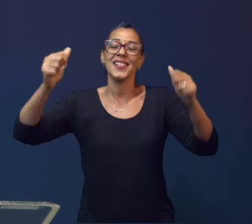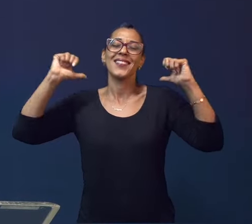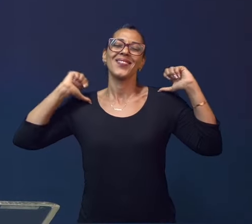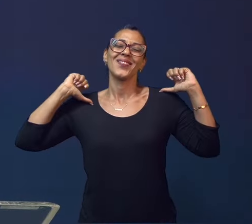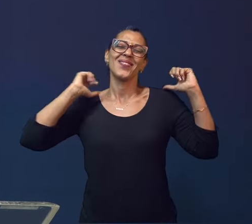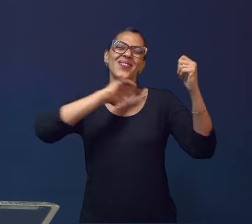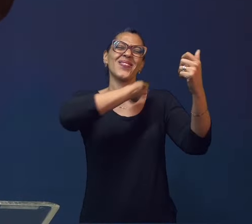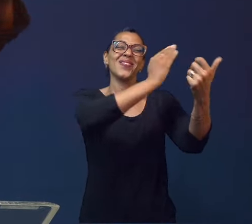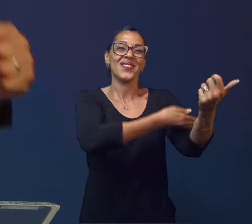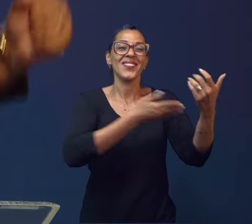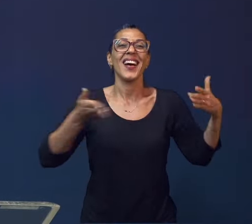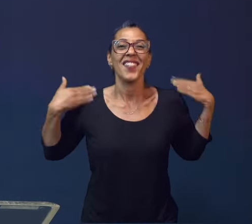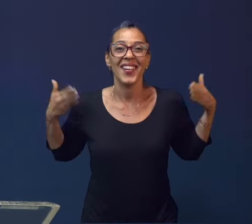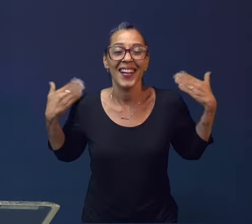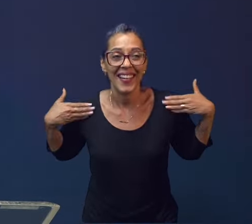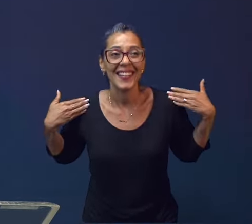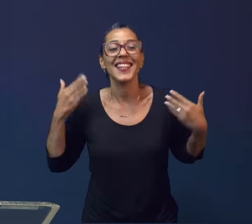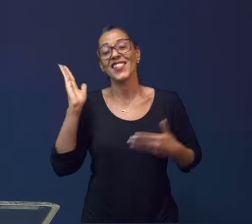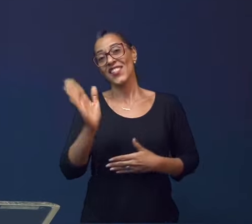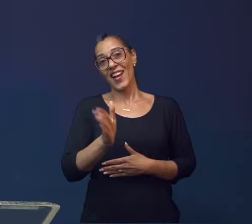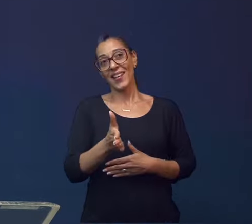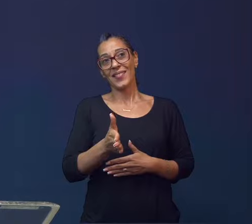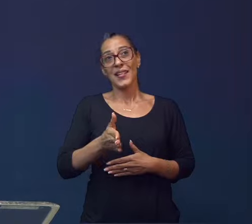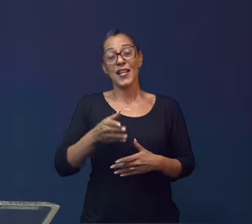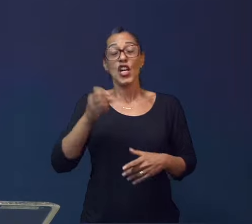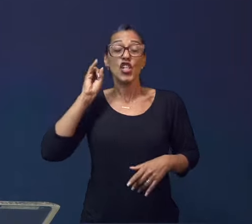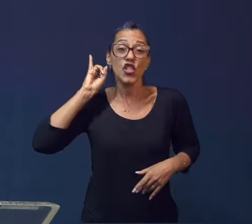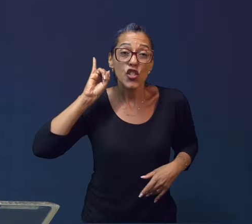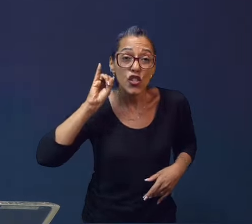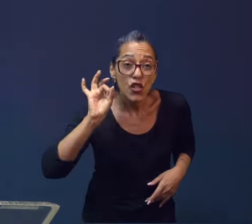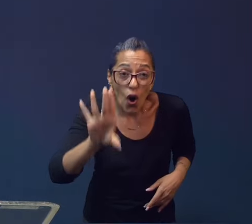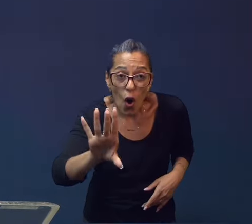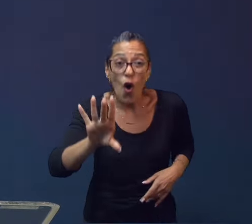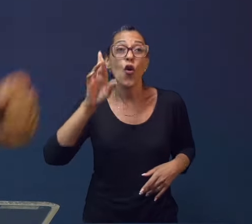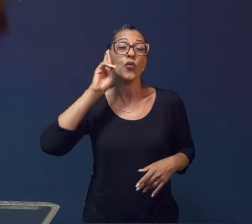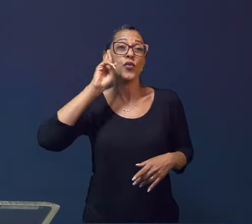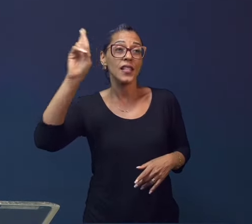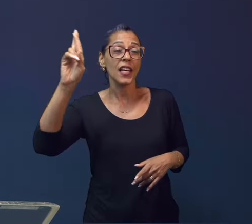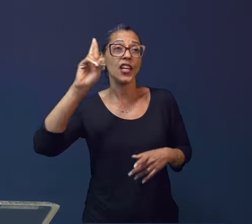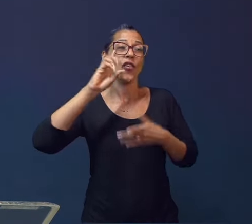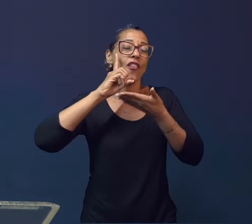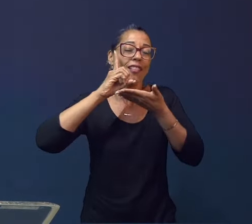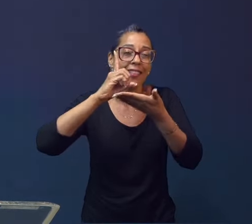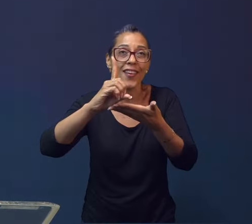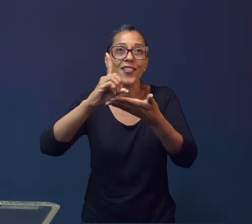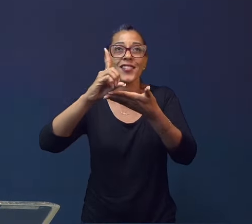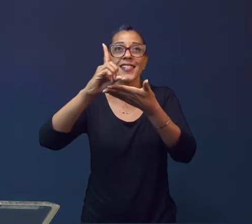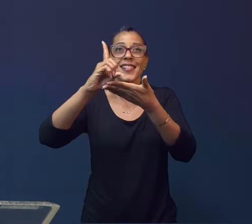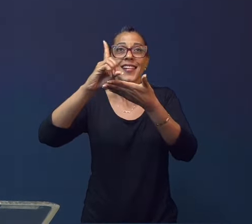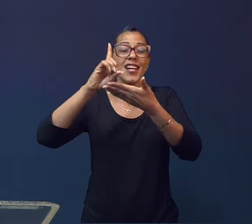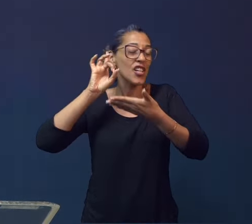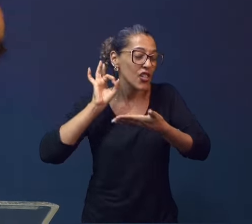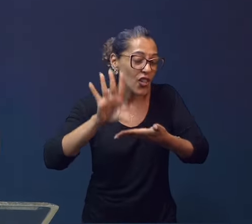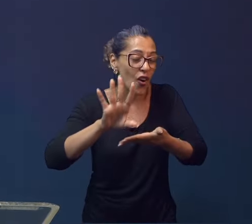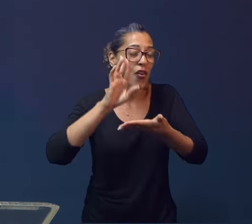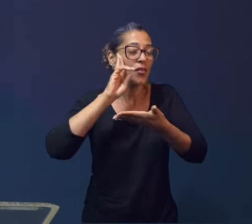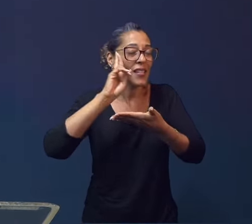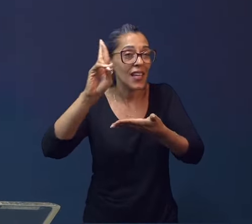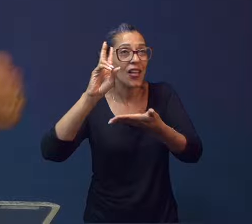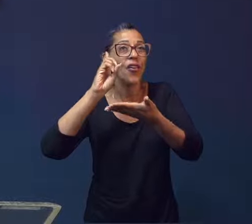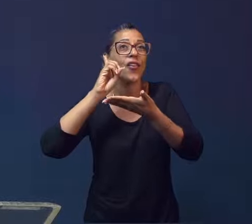Senhor é Deus quem pode comigo Só o Senhor é Deus mais uma vez Só o Senhor